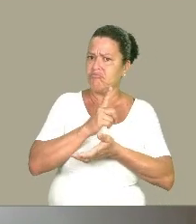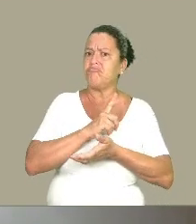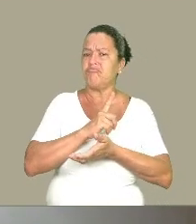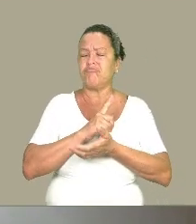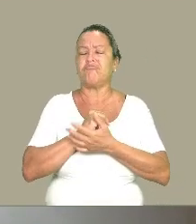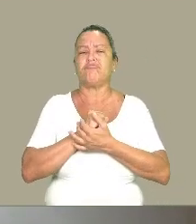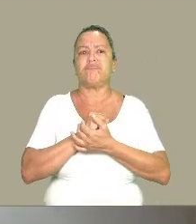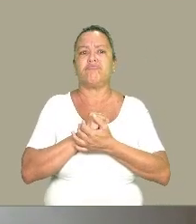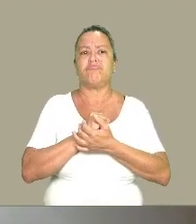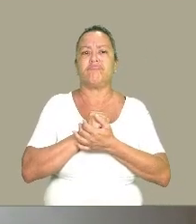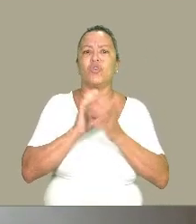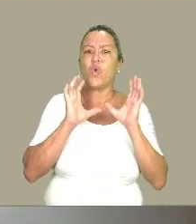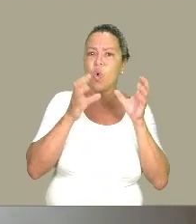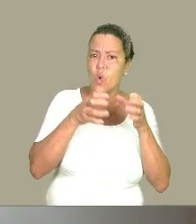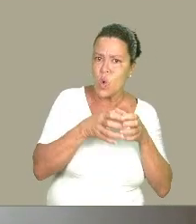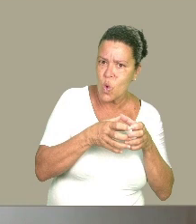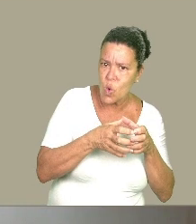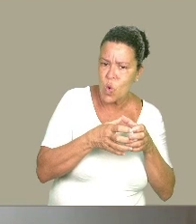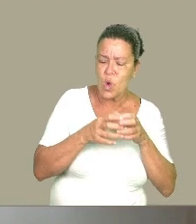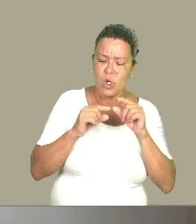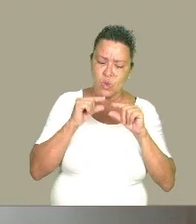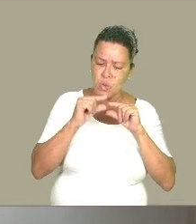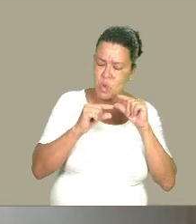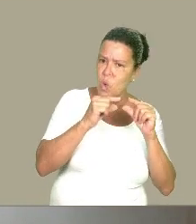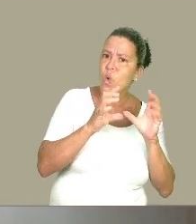viver em comunidade aos poucos,